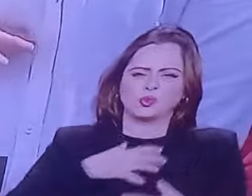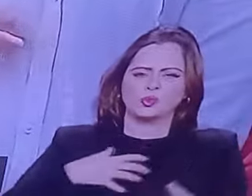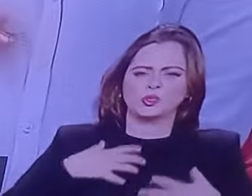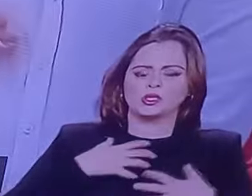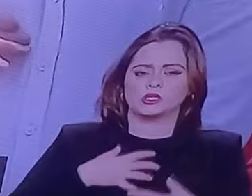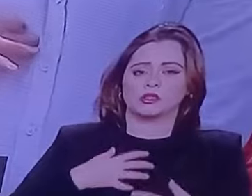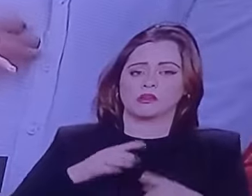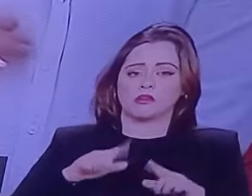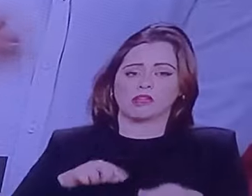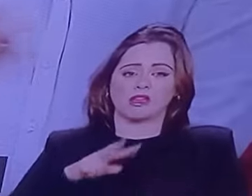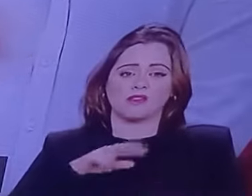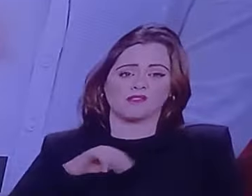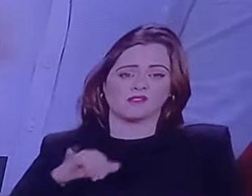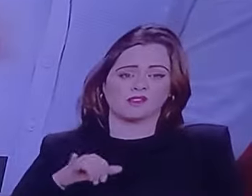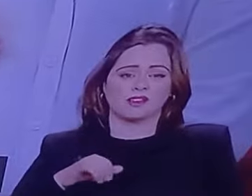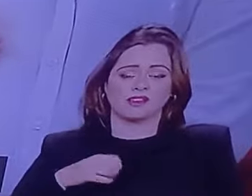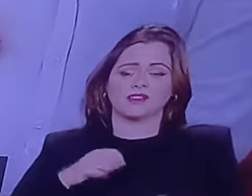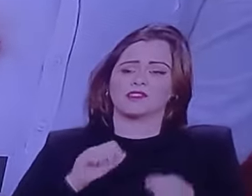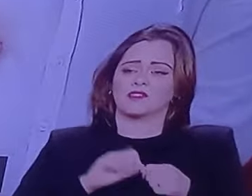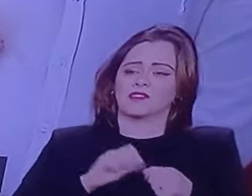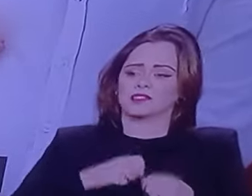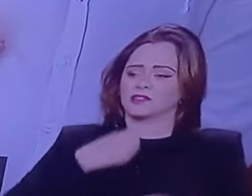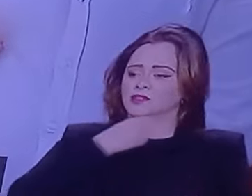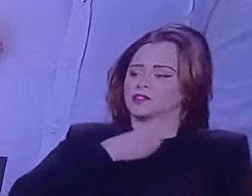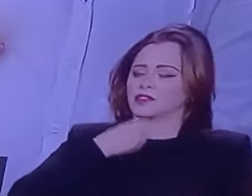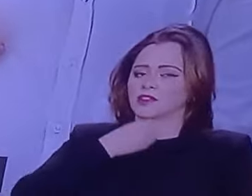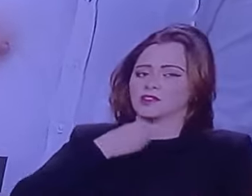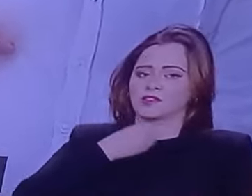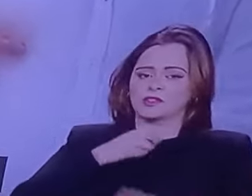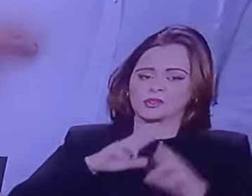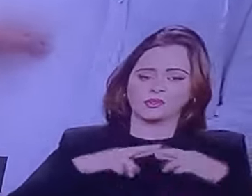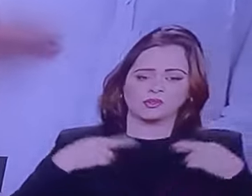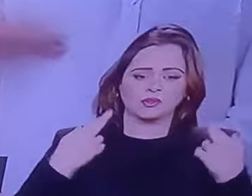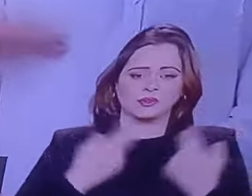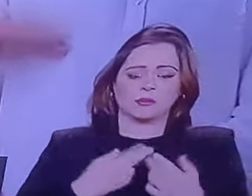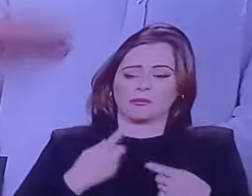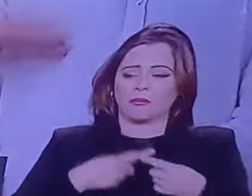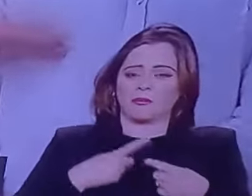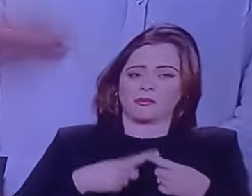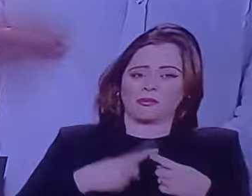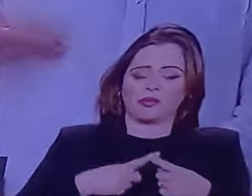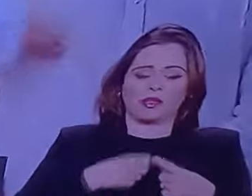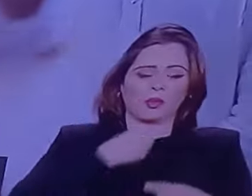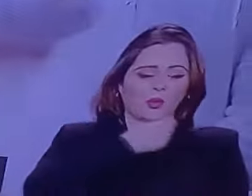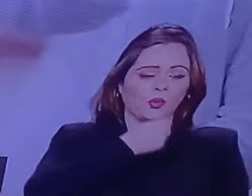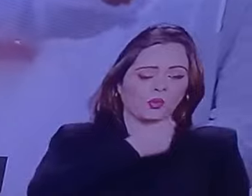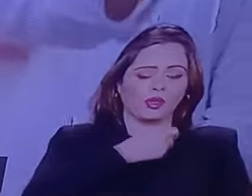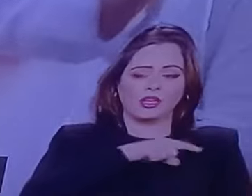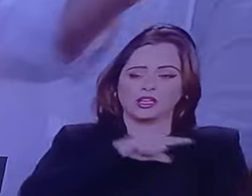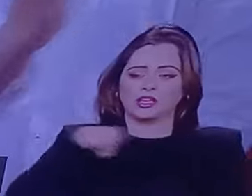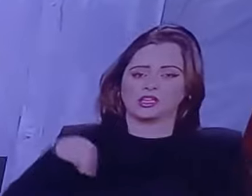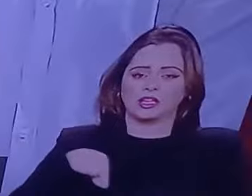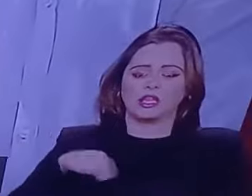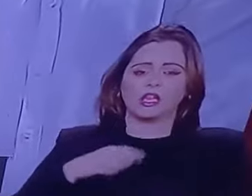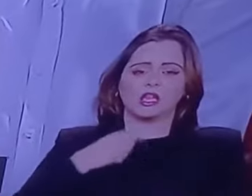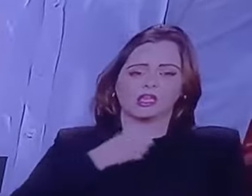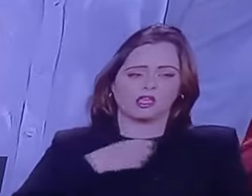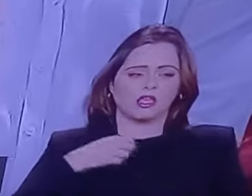é que eu vou fazer uma entrevista coletiva, porque a imprensa está aqui na frente e o povo está lá atrás.